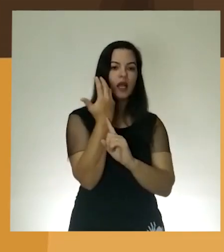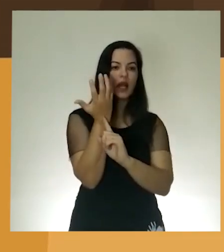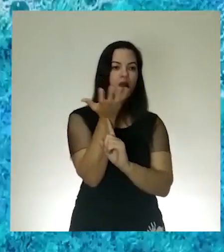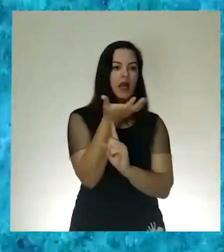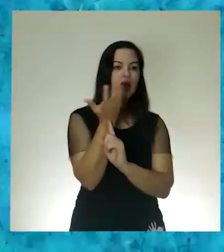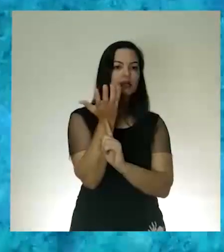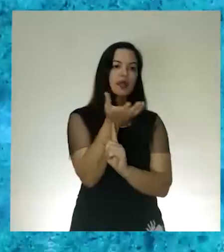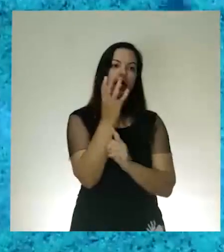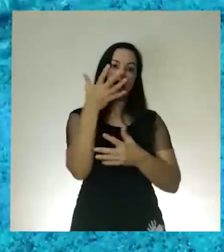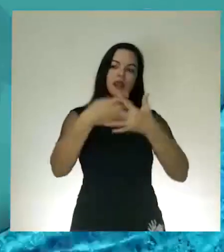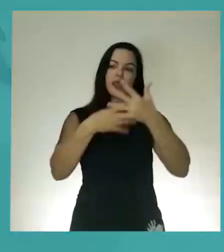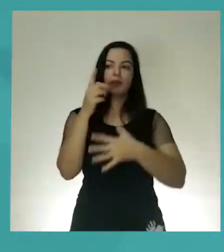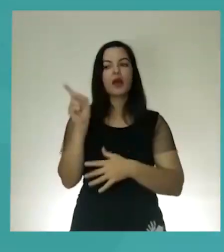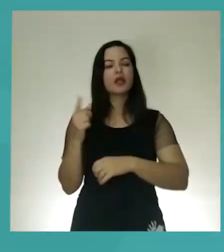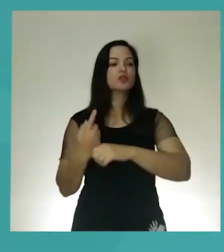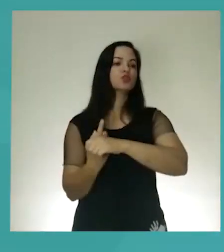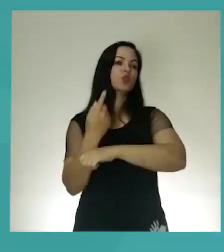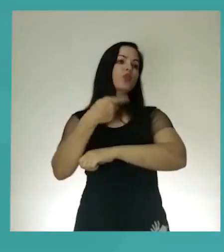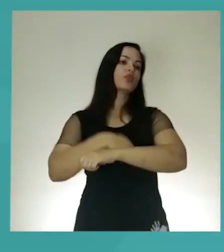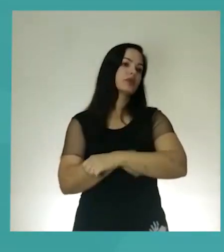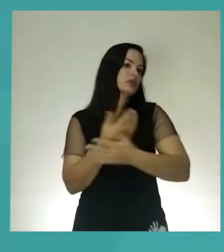golfinhos.